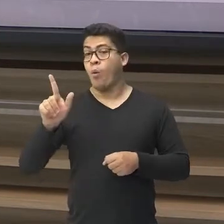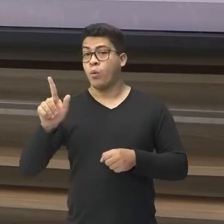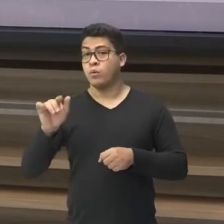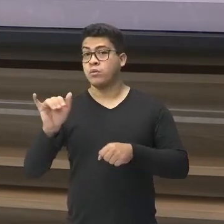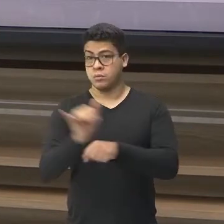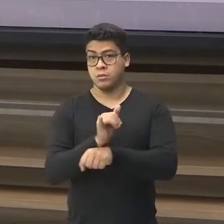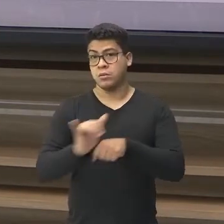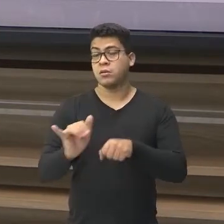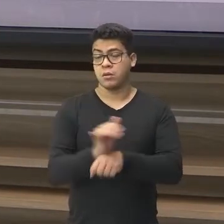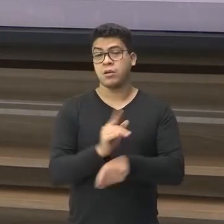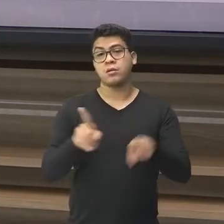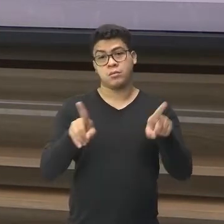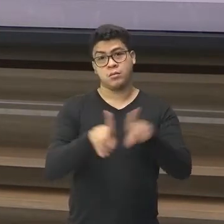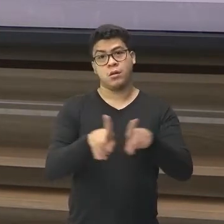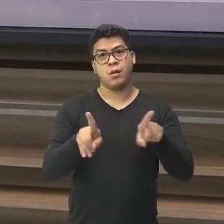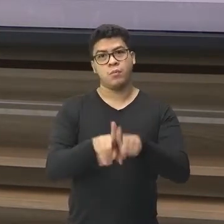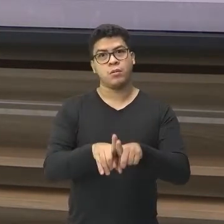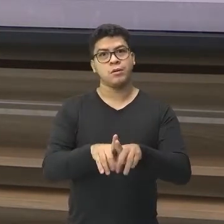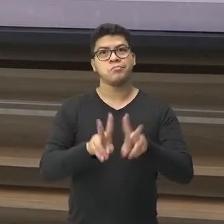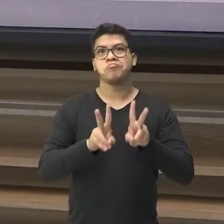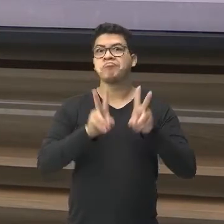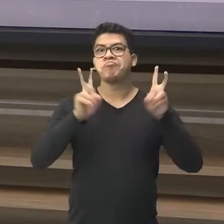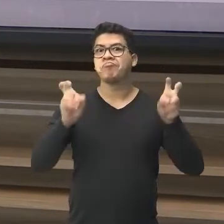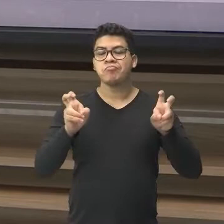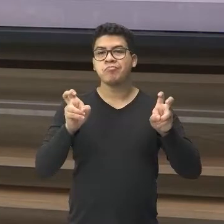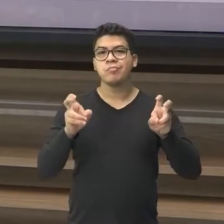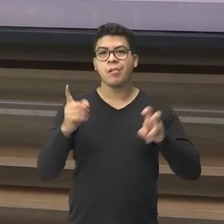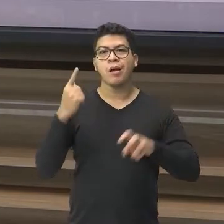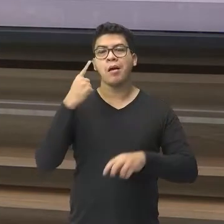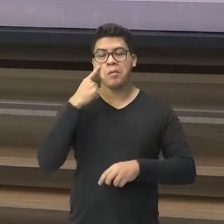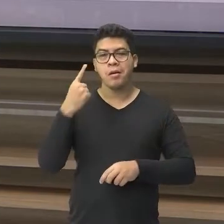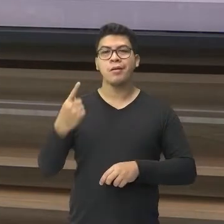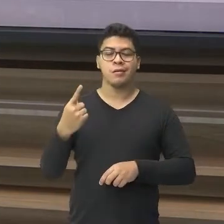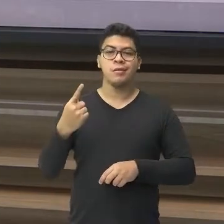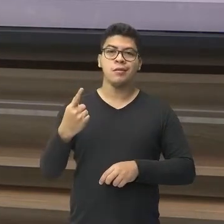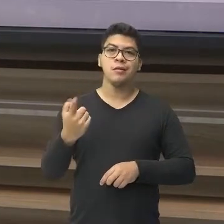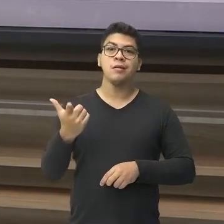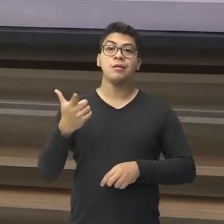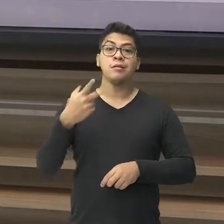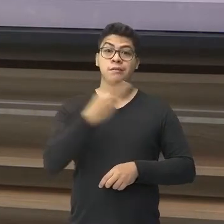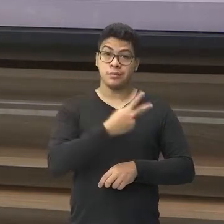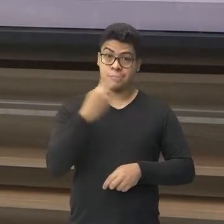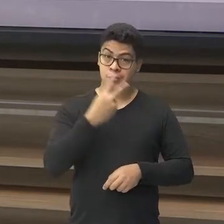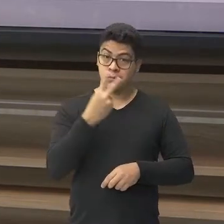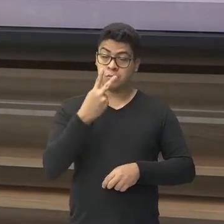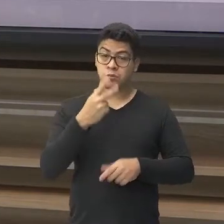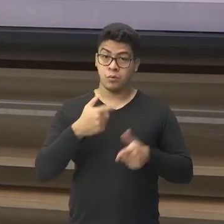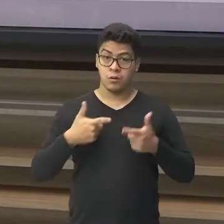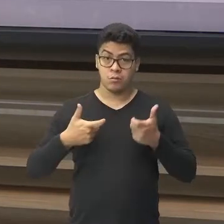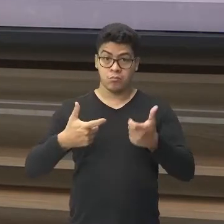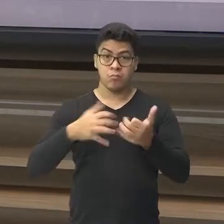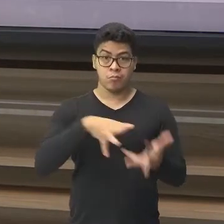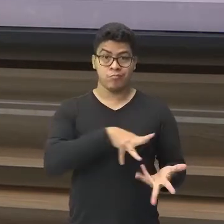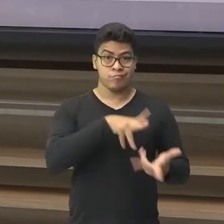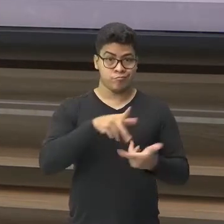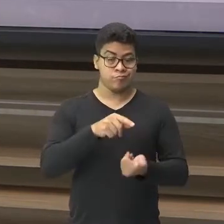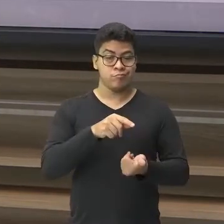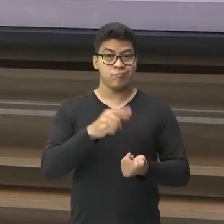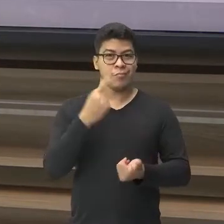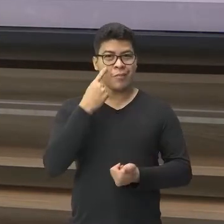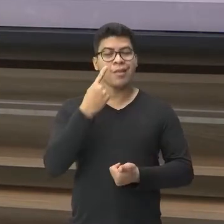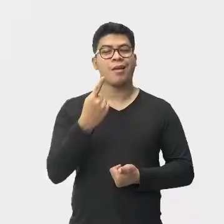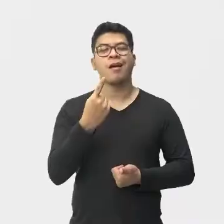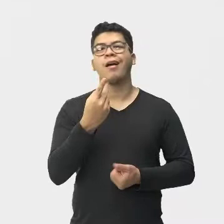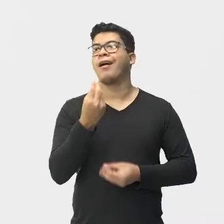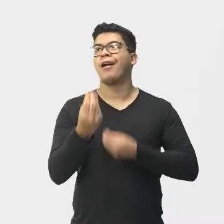aí essa expressão, fazendo menção a esse episódio relacionado à Segunda Guerra Mundial. Certinho? Então a gente vai ver aqui